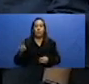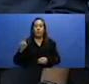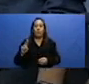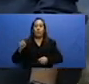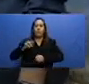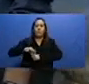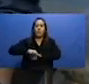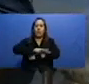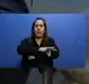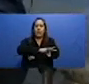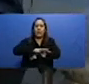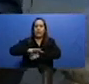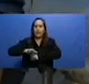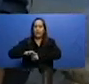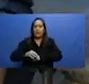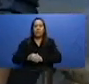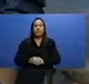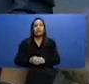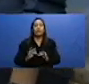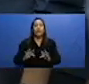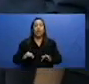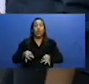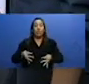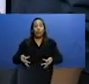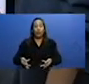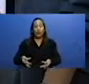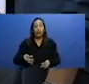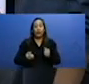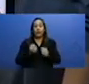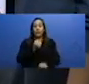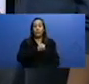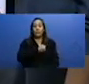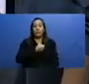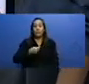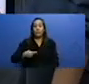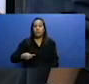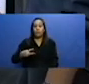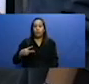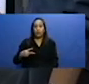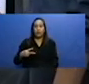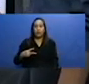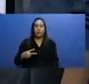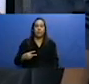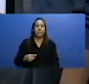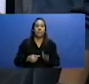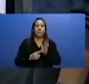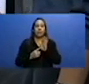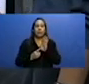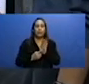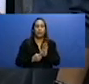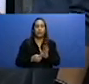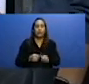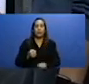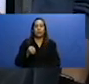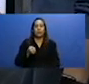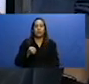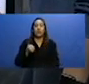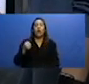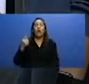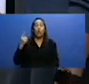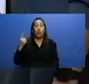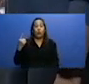e pinta certinho. E para finalizar o gráfico, para dar 12, não existe apenas uma jogada